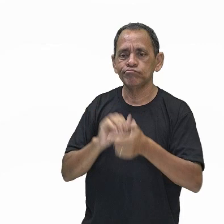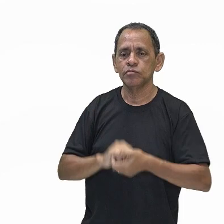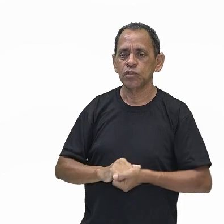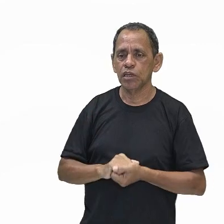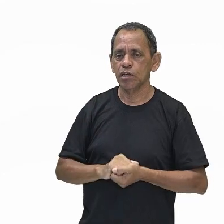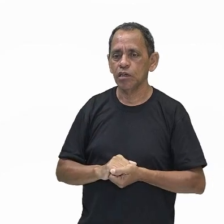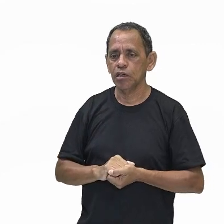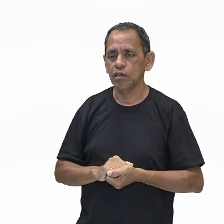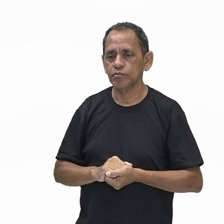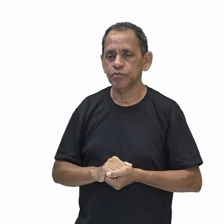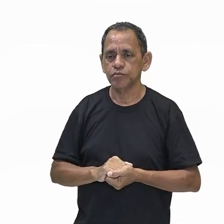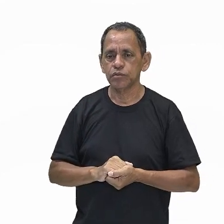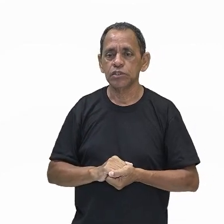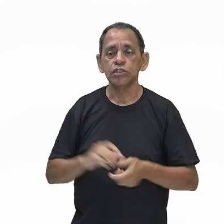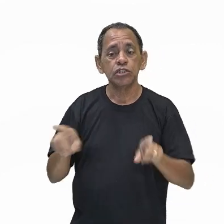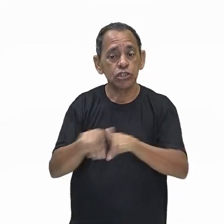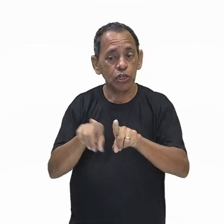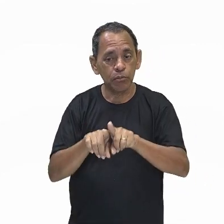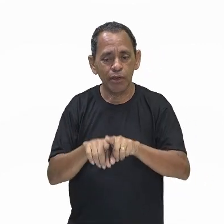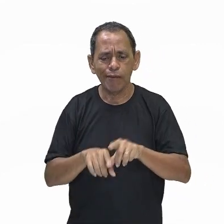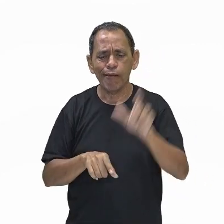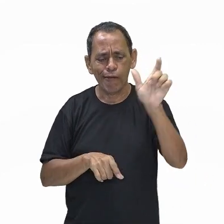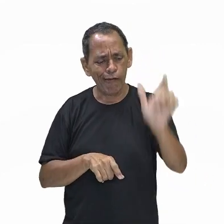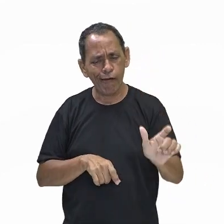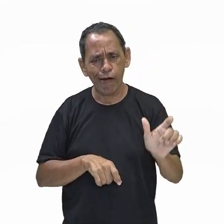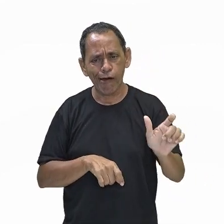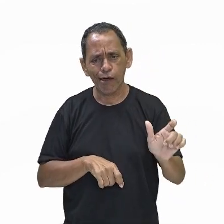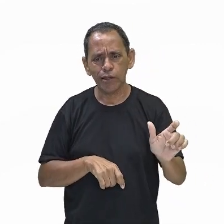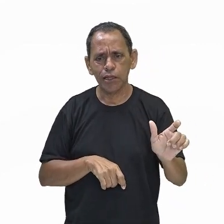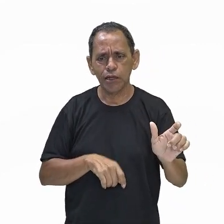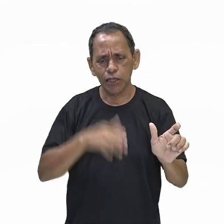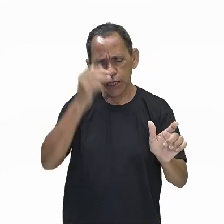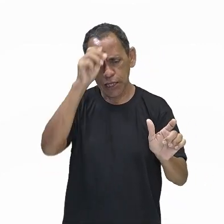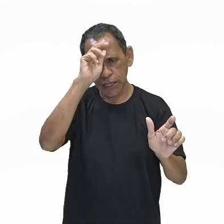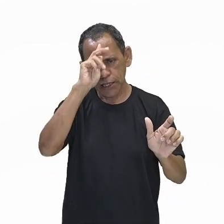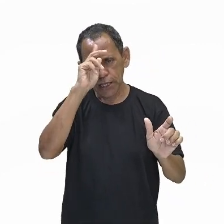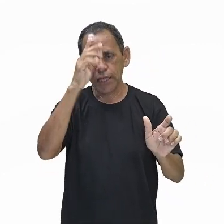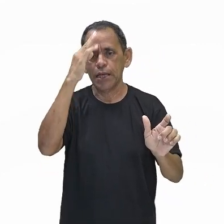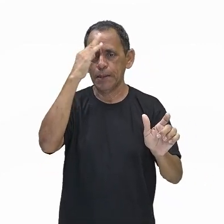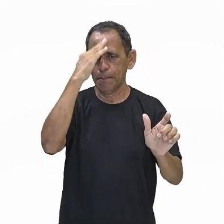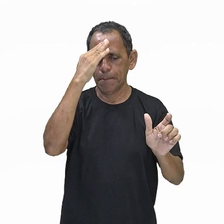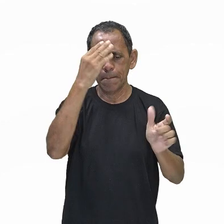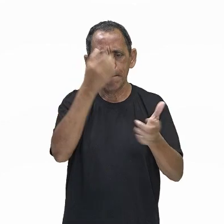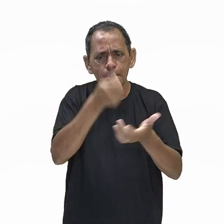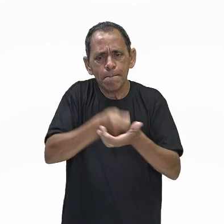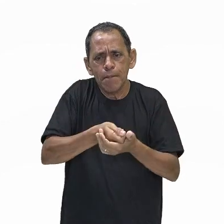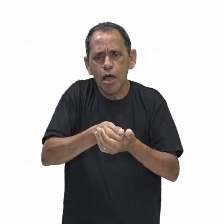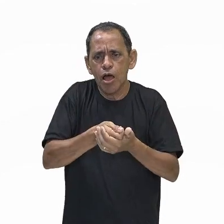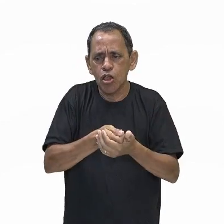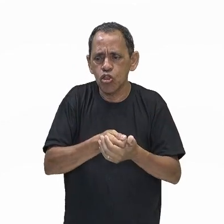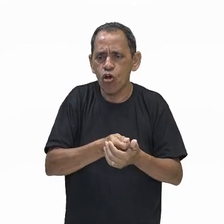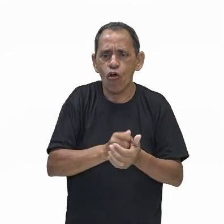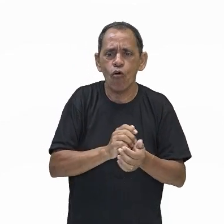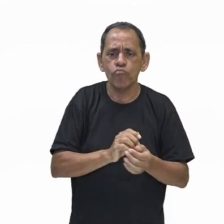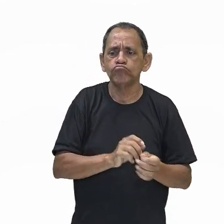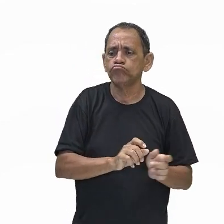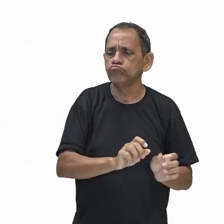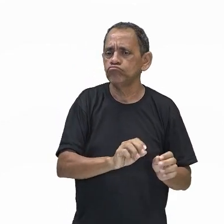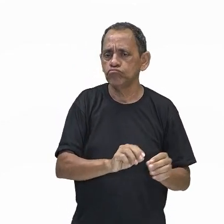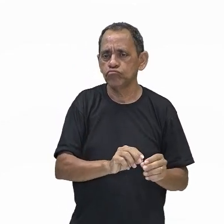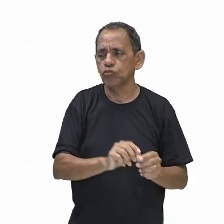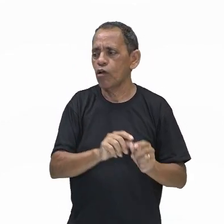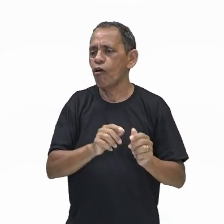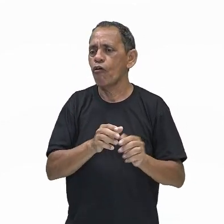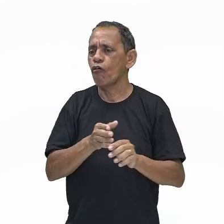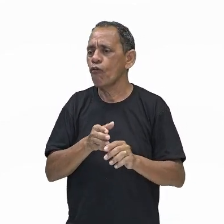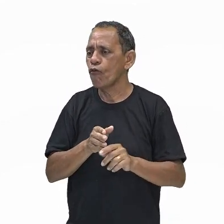E aí, depois de sofrer muito, Macabea decide ir aonde? A uma cartomante. E essa cartomante era